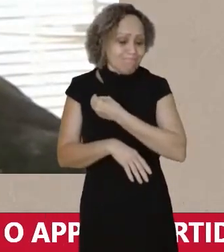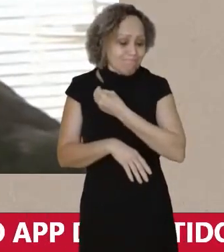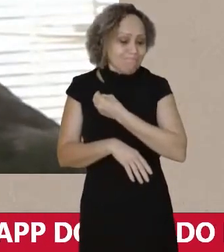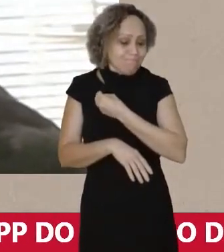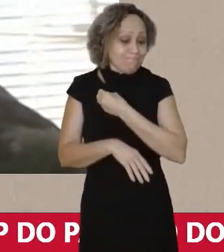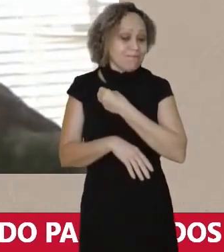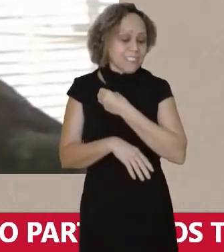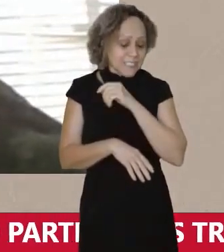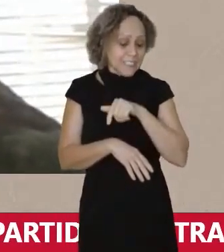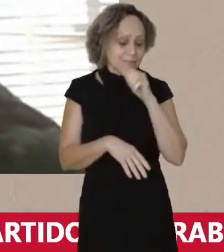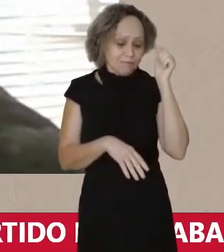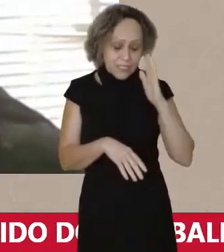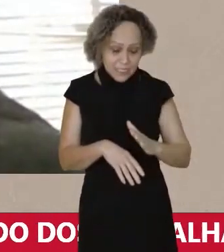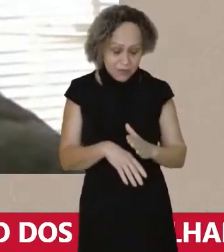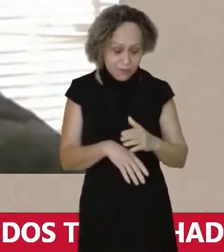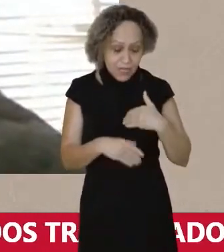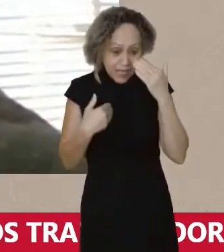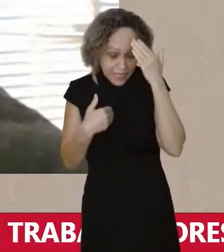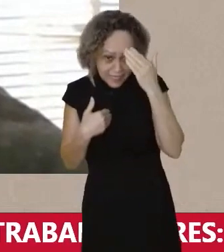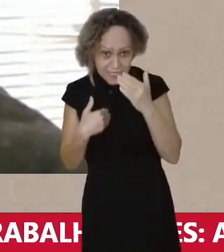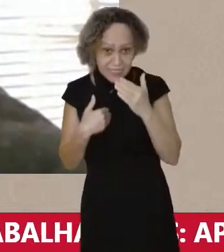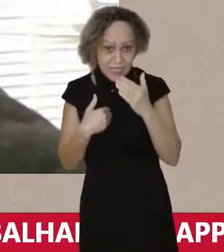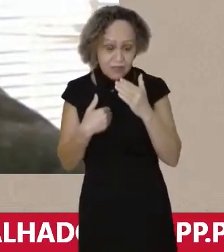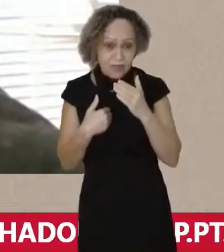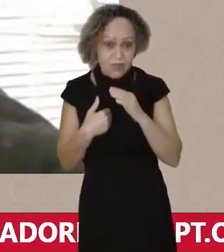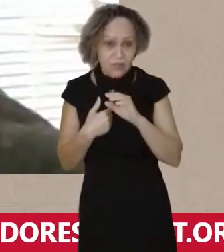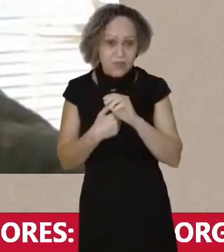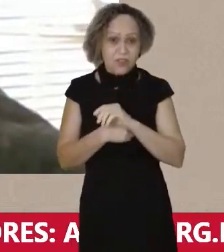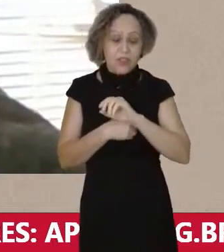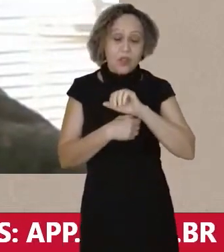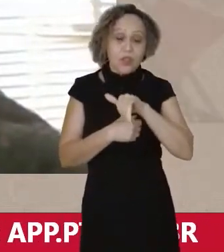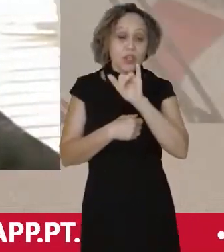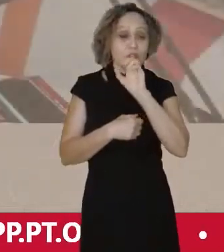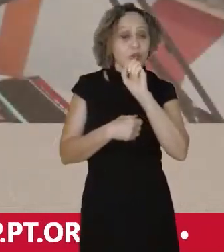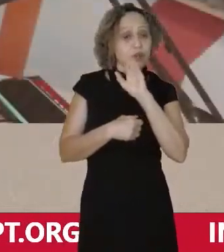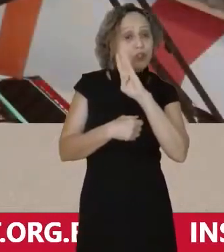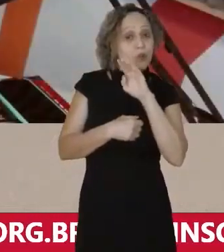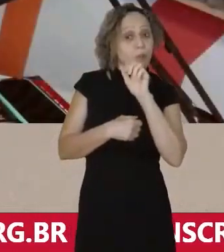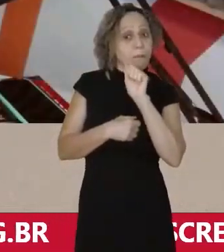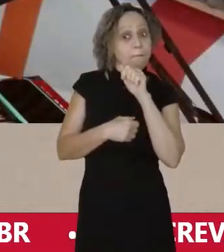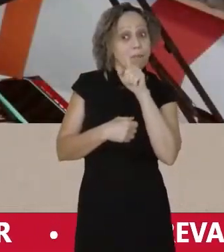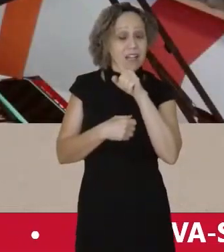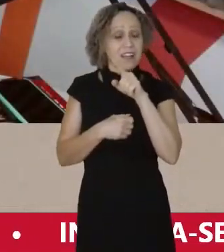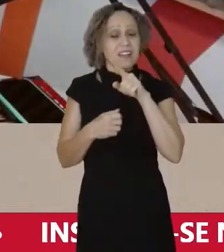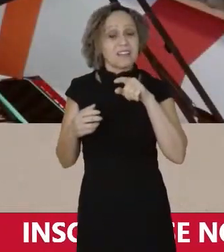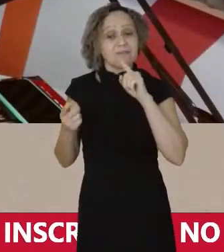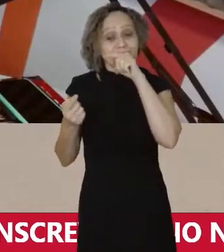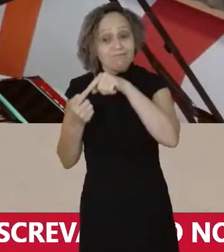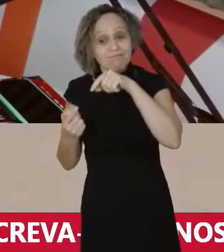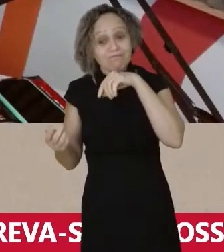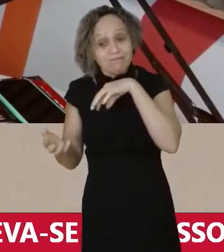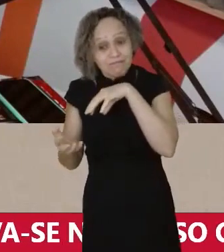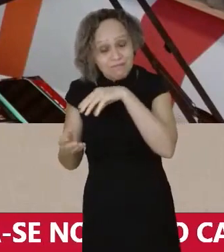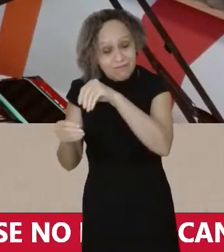agradecer o meu Mojubá à terra, Mojubá ao céu, ao Orum, a Alalé, terra, ao Okun,